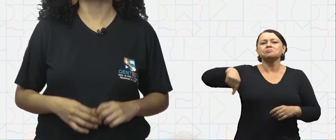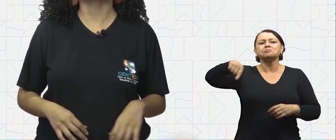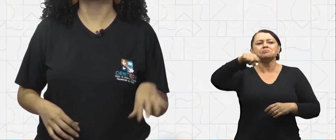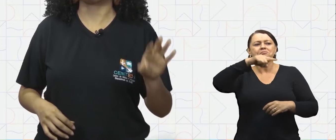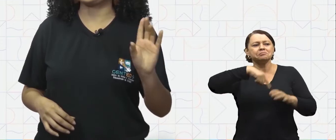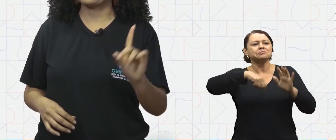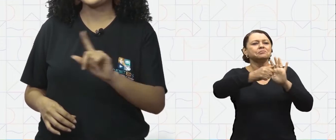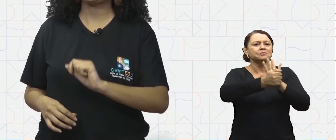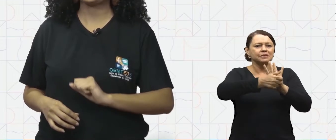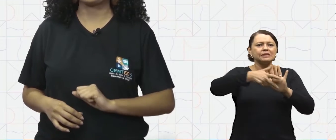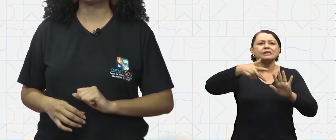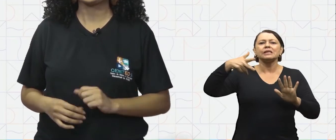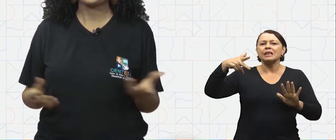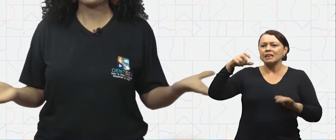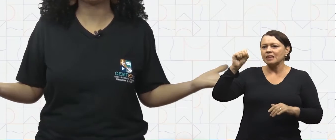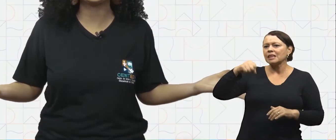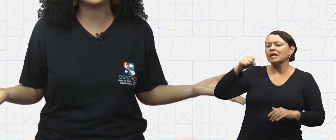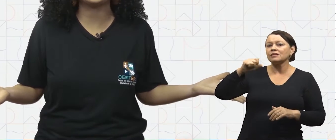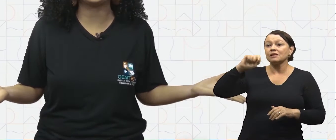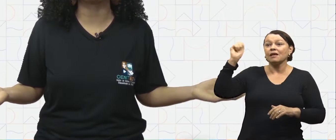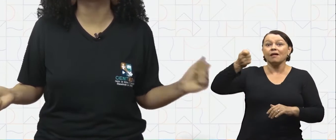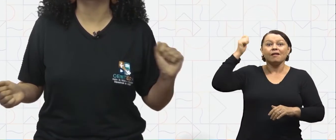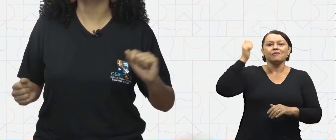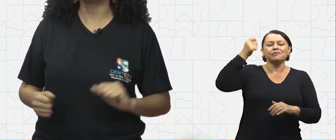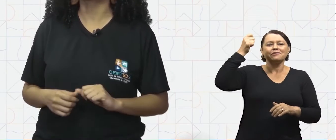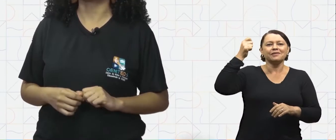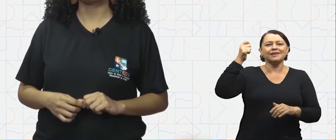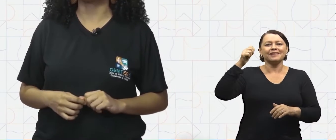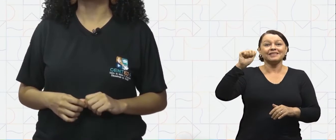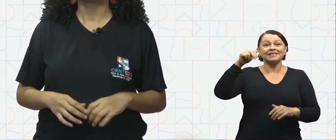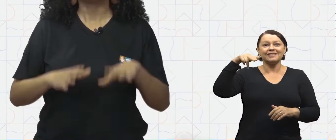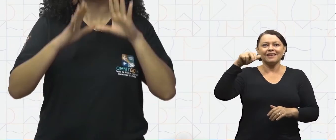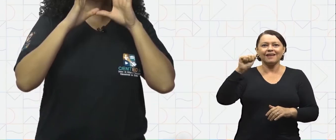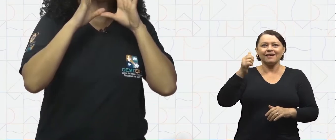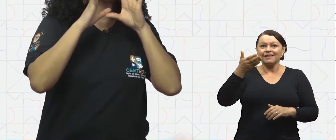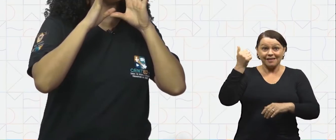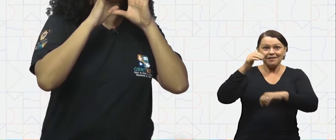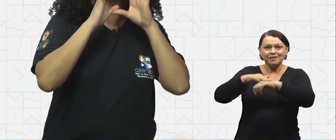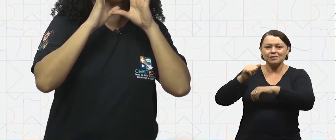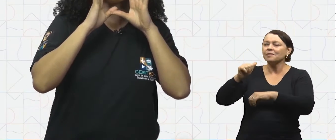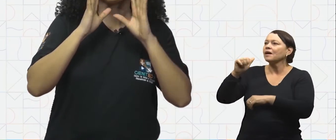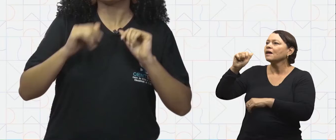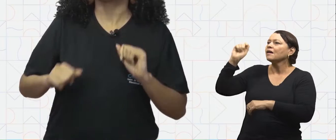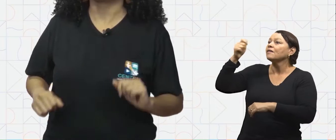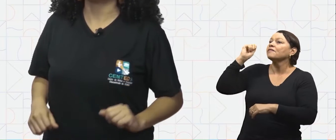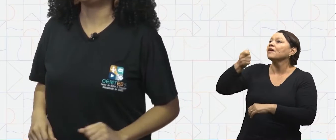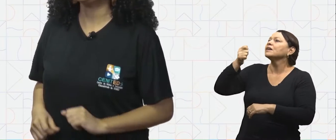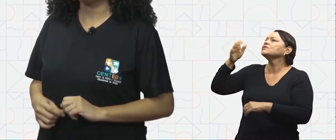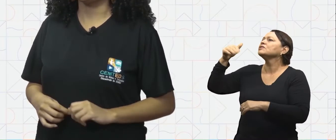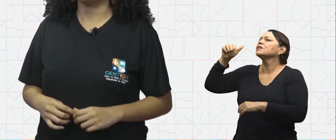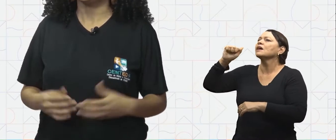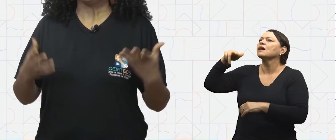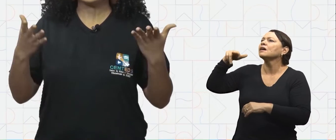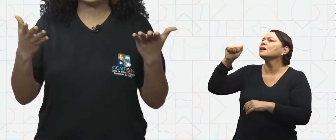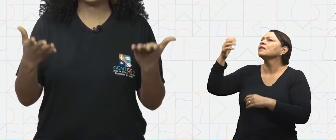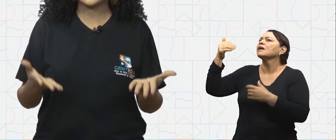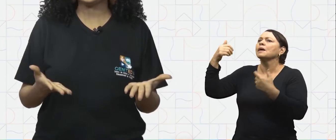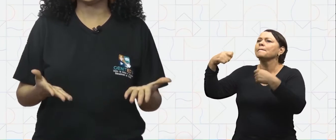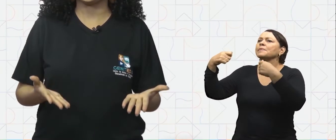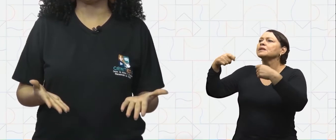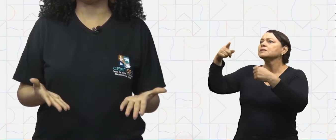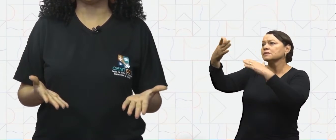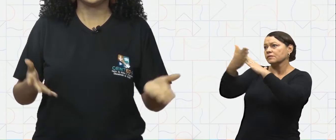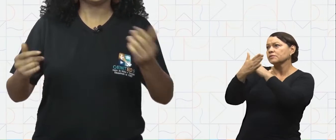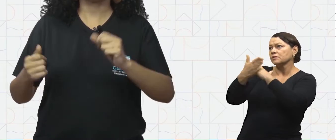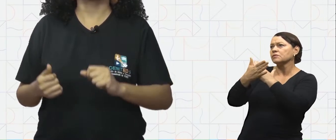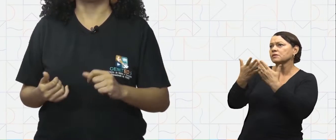Centro de Mídias da CEMED Manaus, a Fadinha Ana. Vamos chamá-la? Fadinha Ana! Fadinha Ana, precisamos